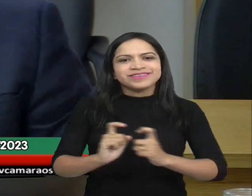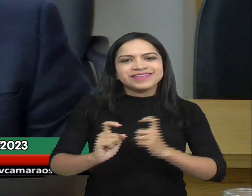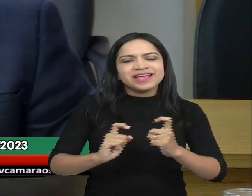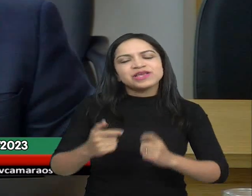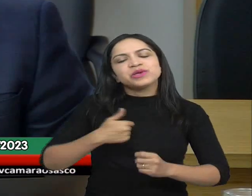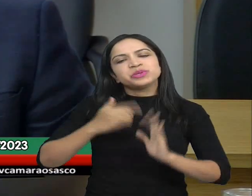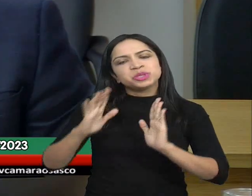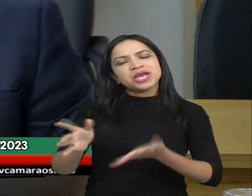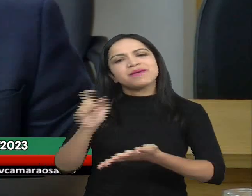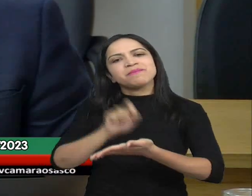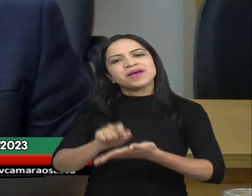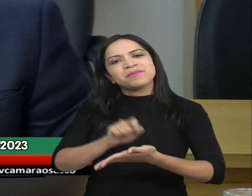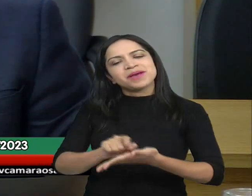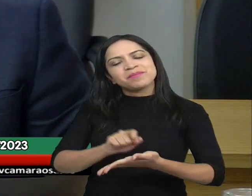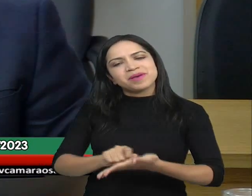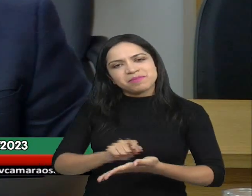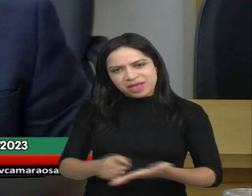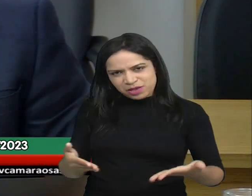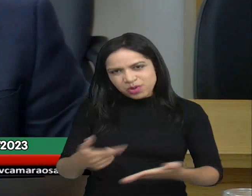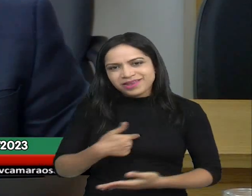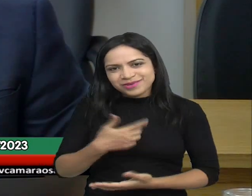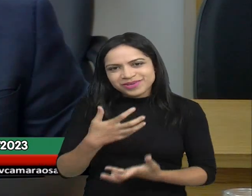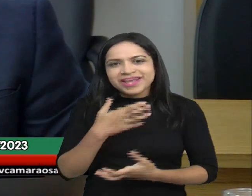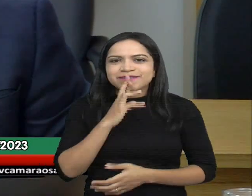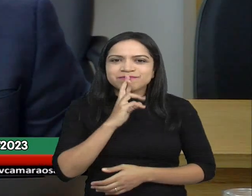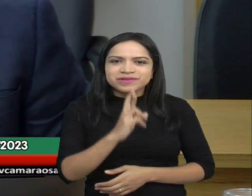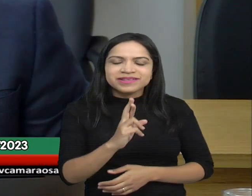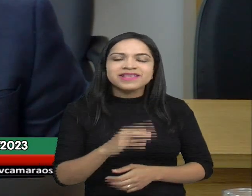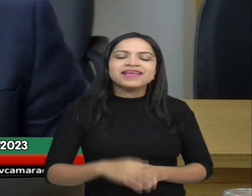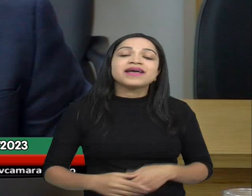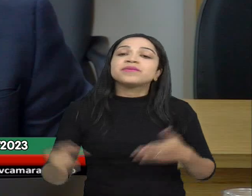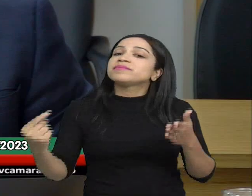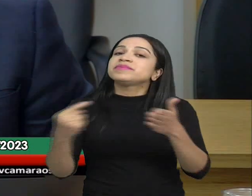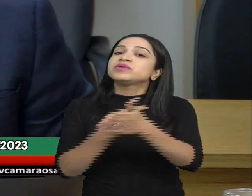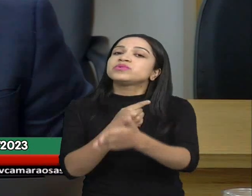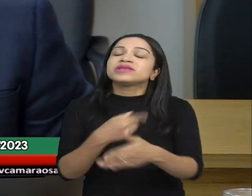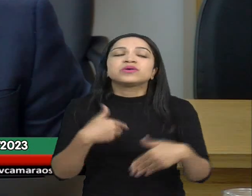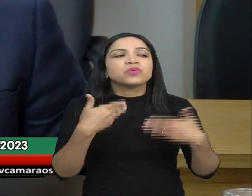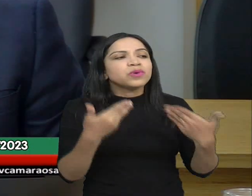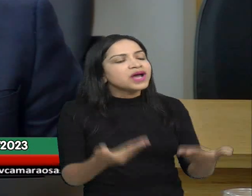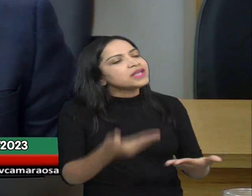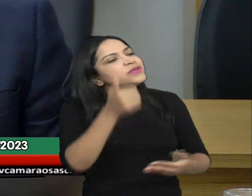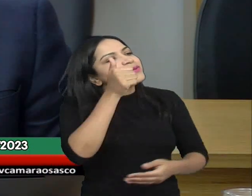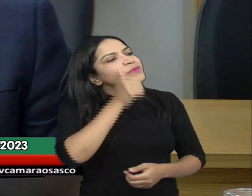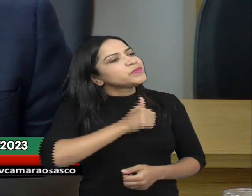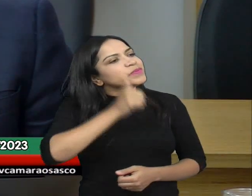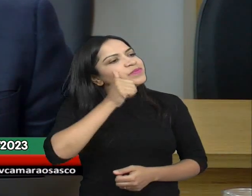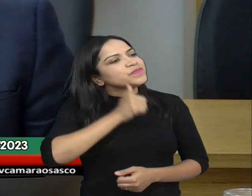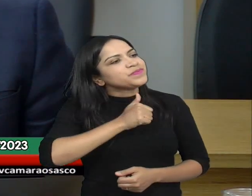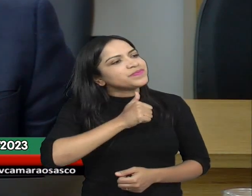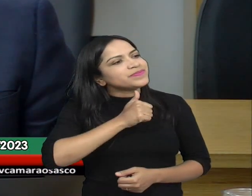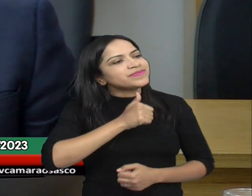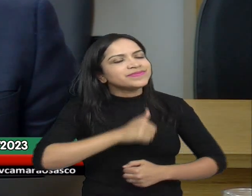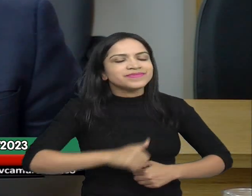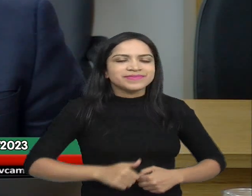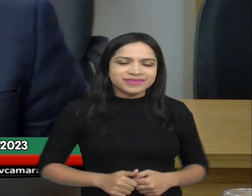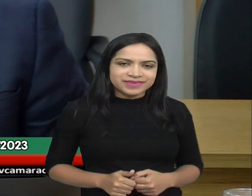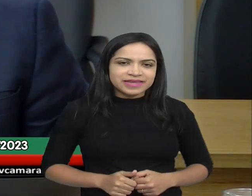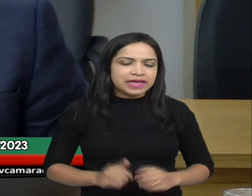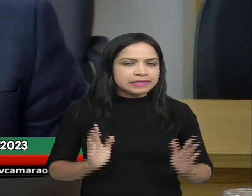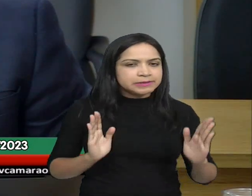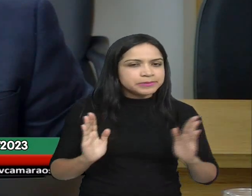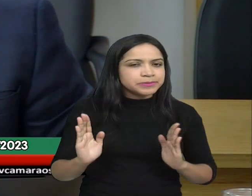doutor puder. Quando foi perguntado, né, mulheres. A mulheres, quando ela está na